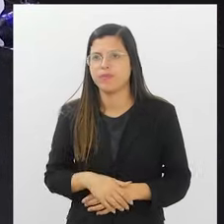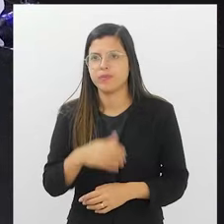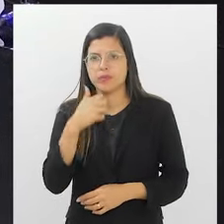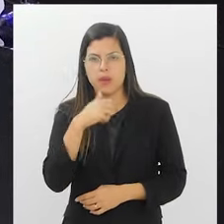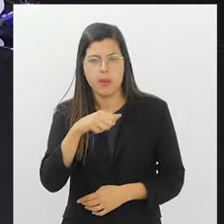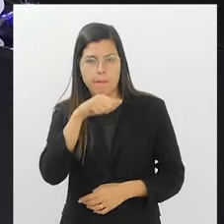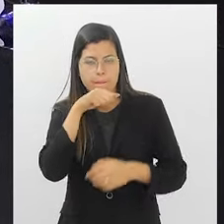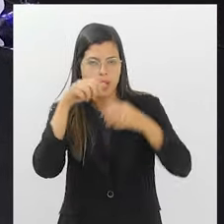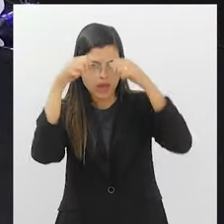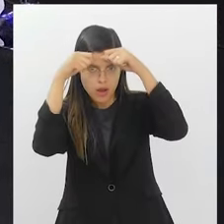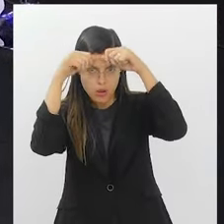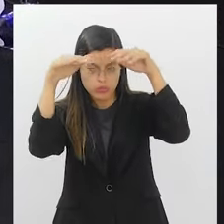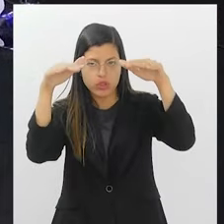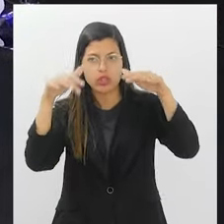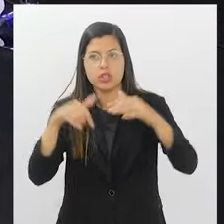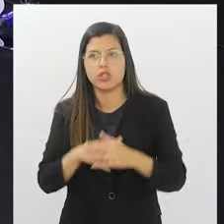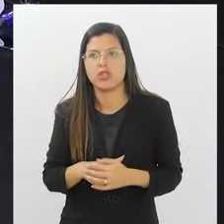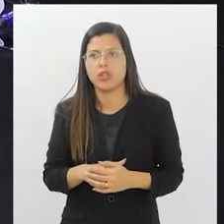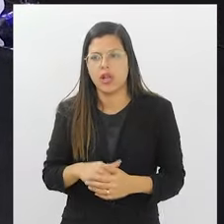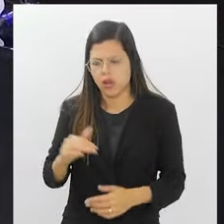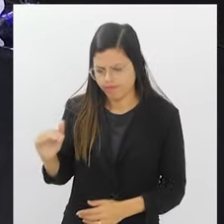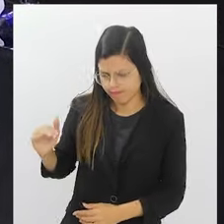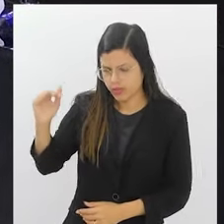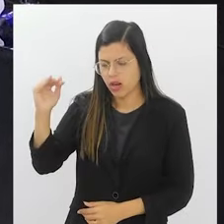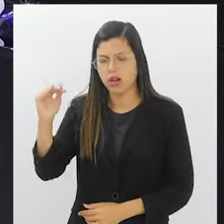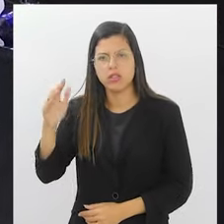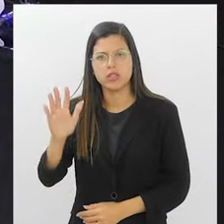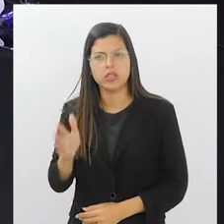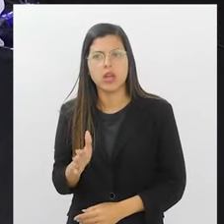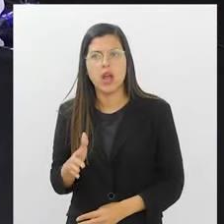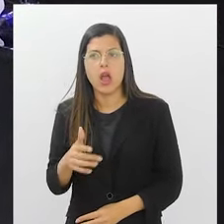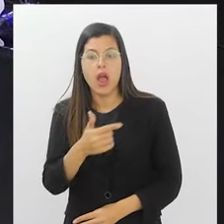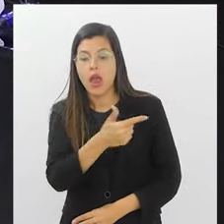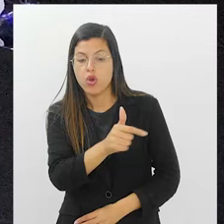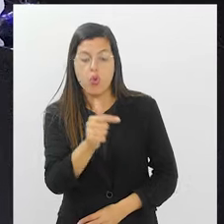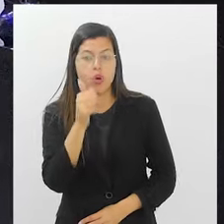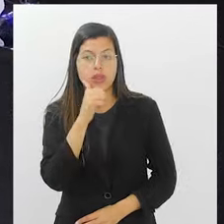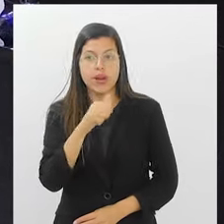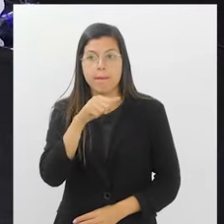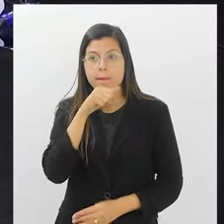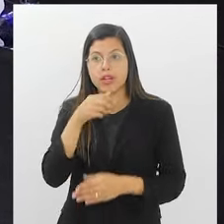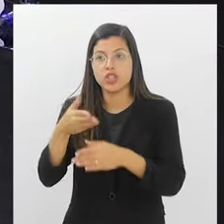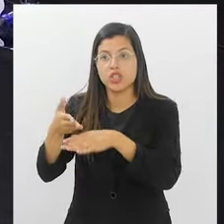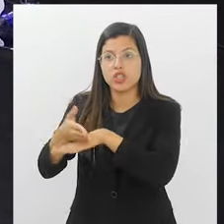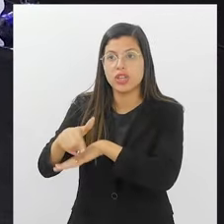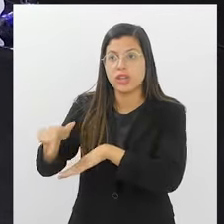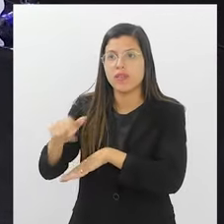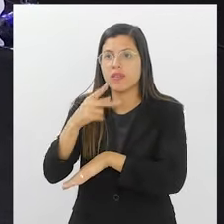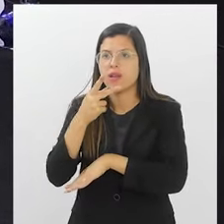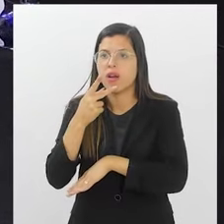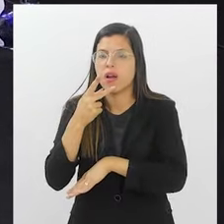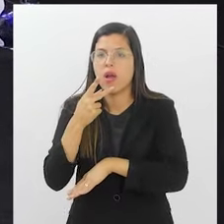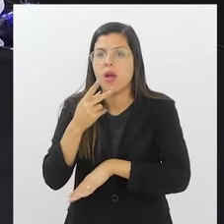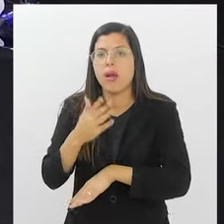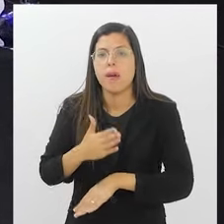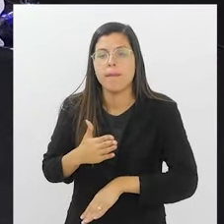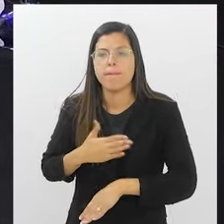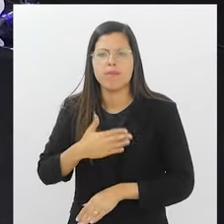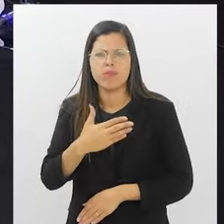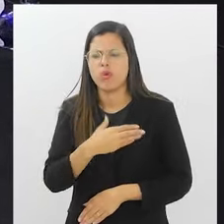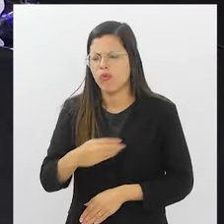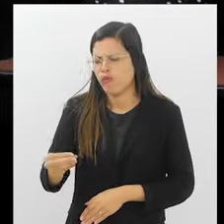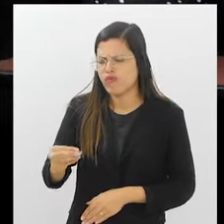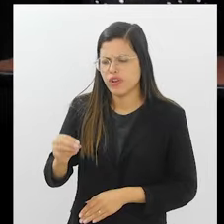uma mãe com um autista, um menino grande, já gordinho e tal, e aí chega uma outra mãe, tá certo? E fala na porta, não, meu filho não vai estudar